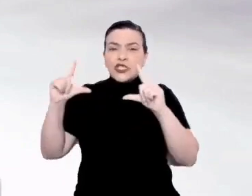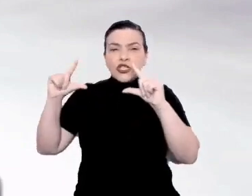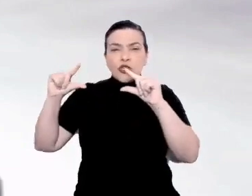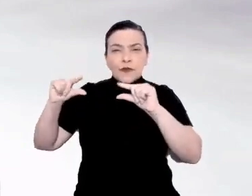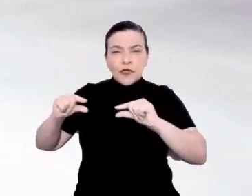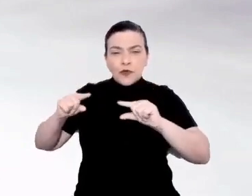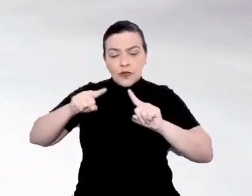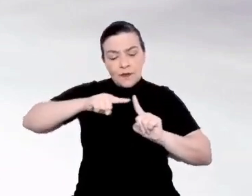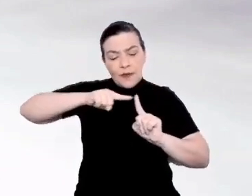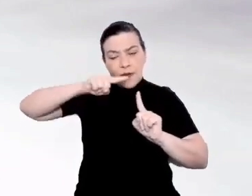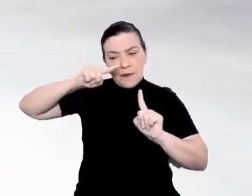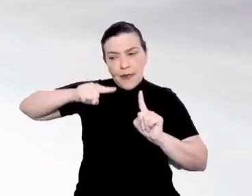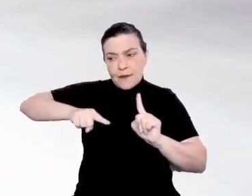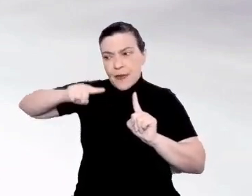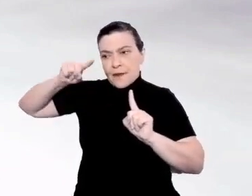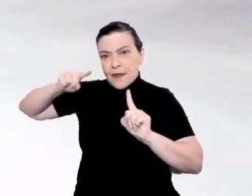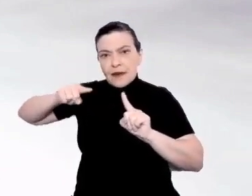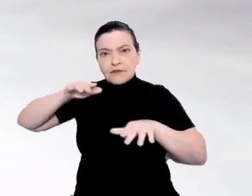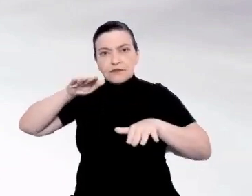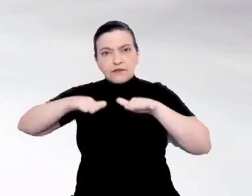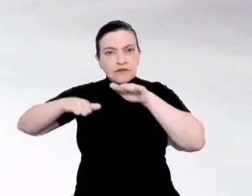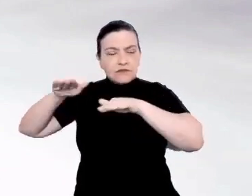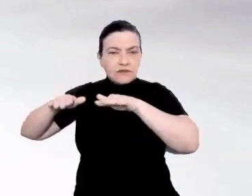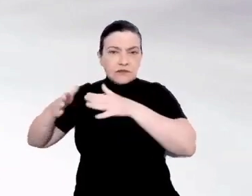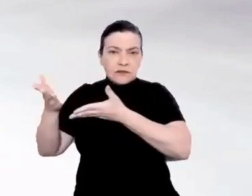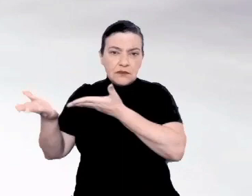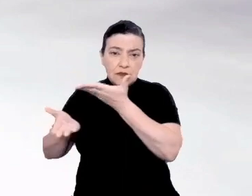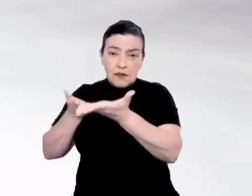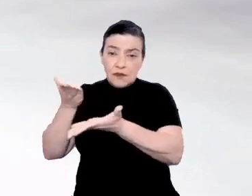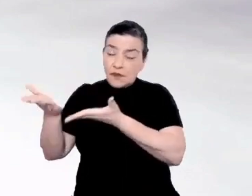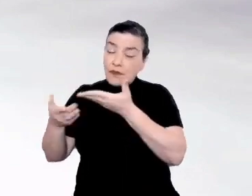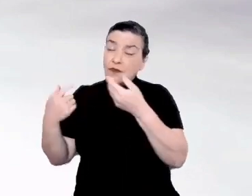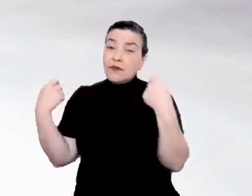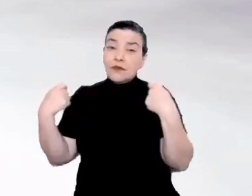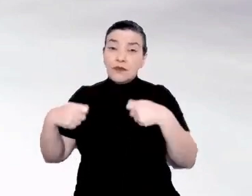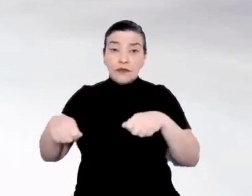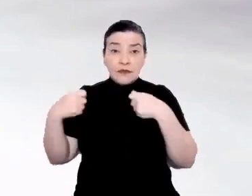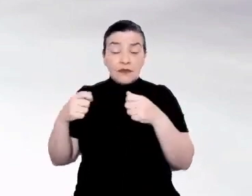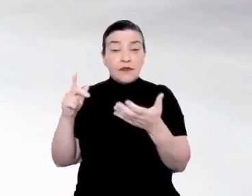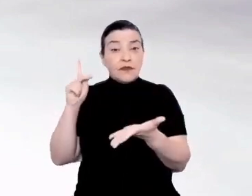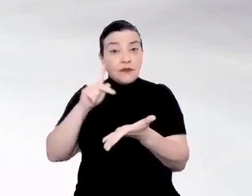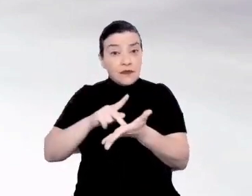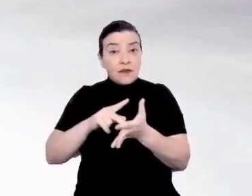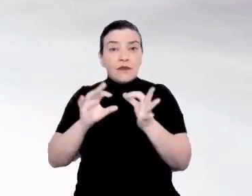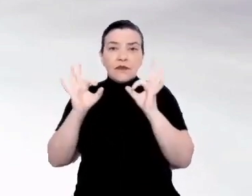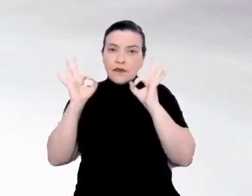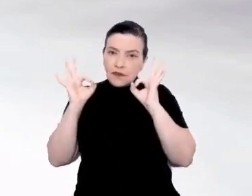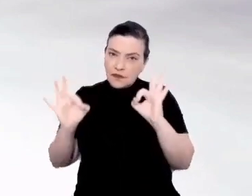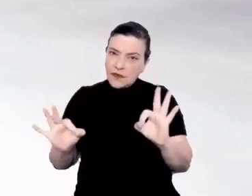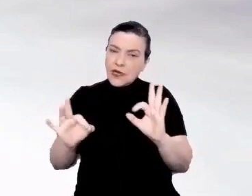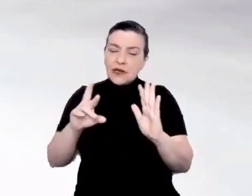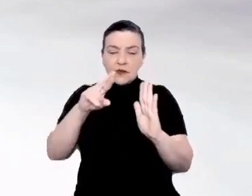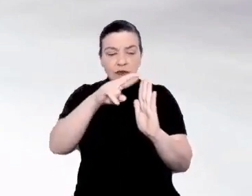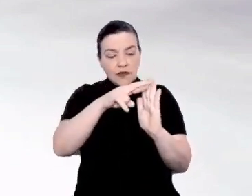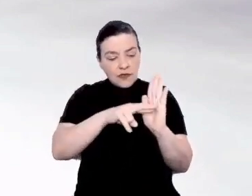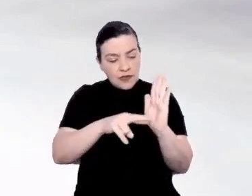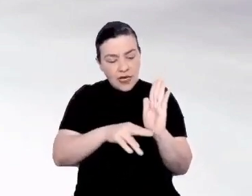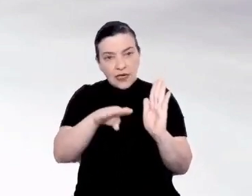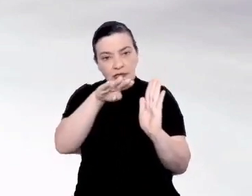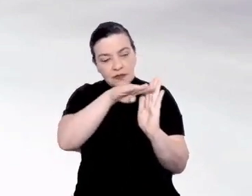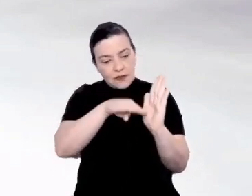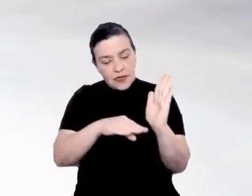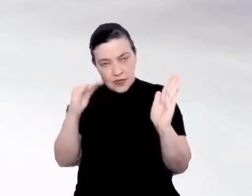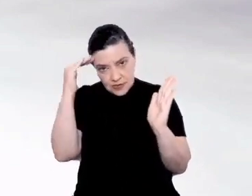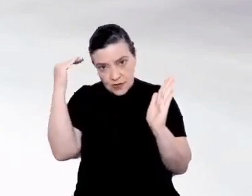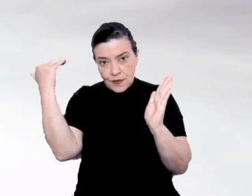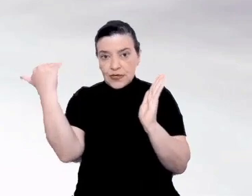do cuidado, trazendo aí, por exemplo, a adesão, a aderência aos protocolos, diretrizes clínicas e assim por